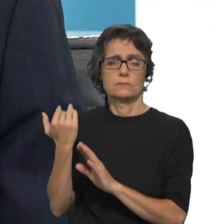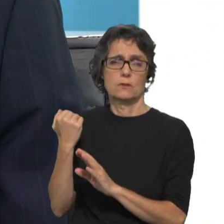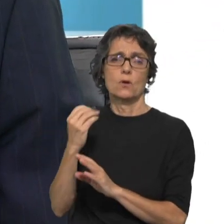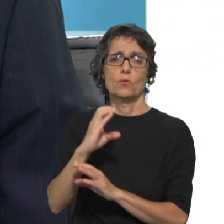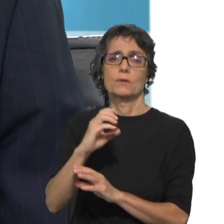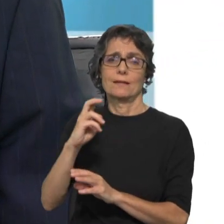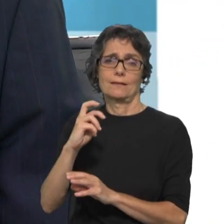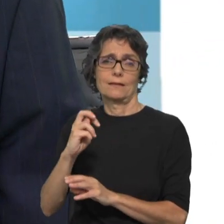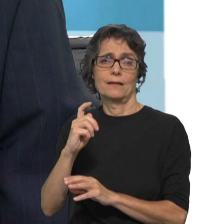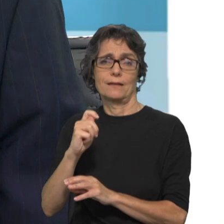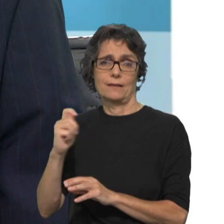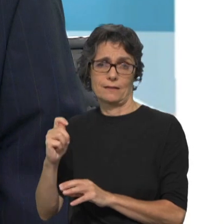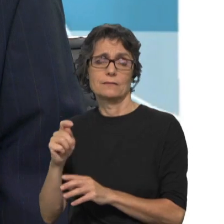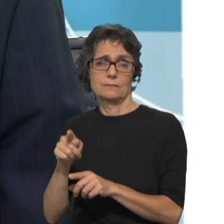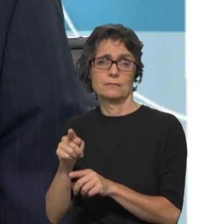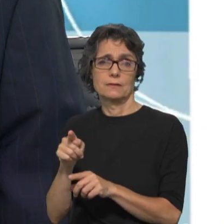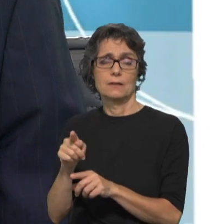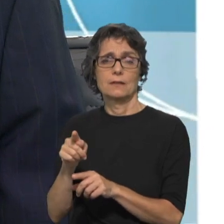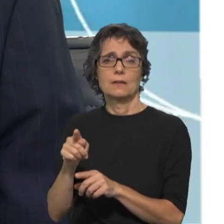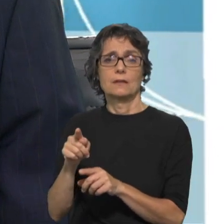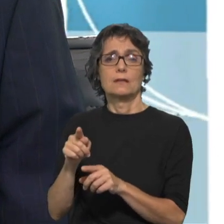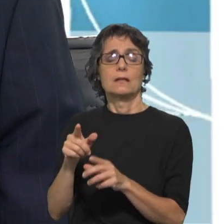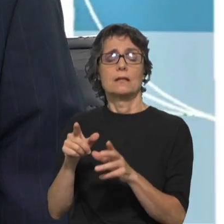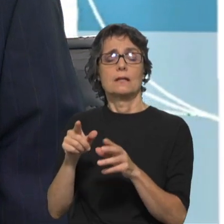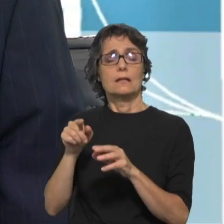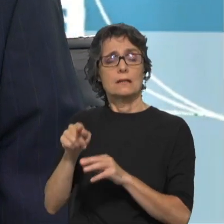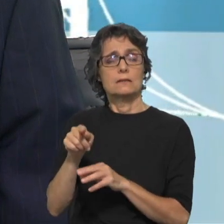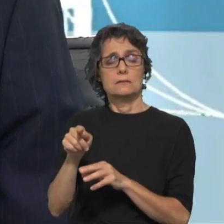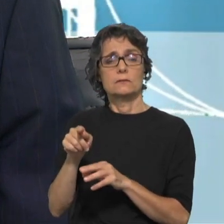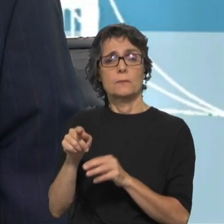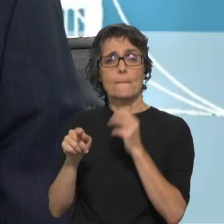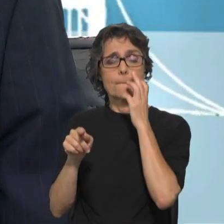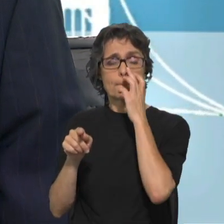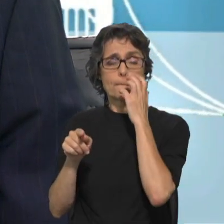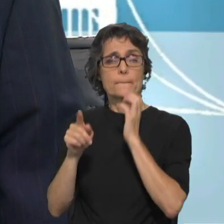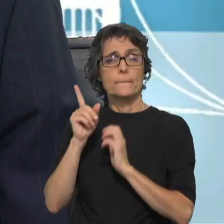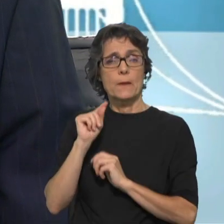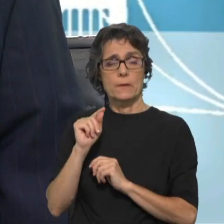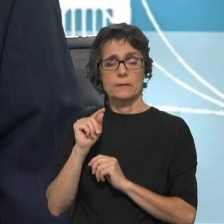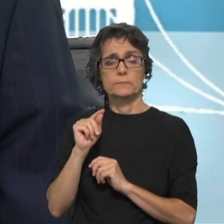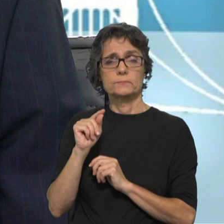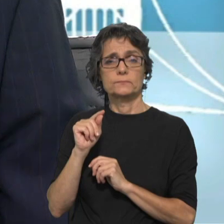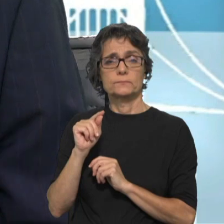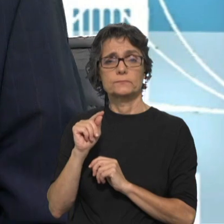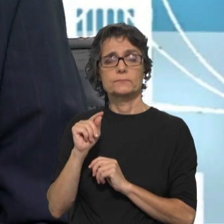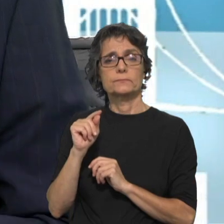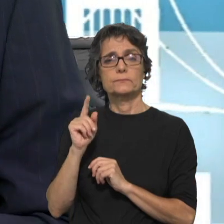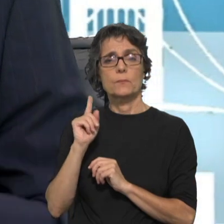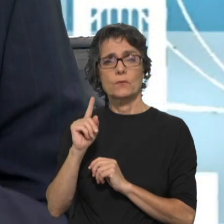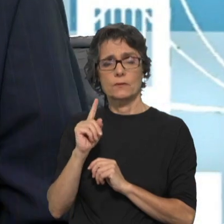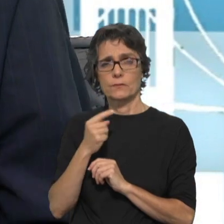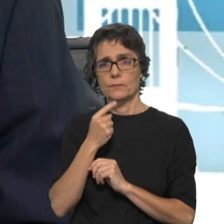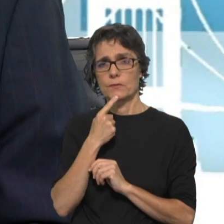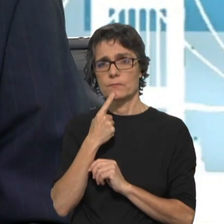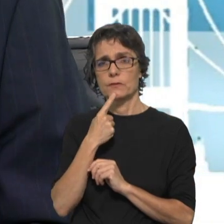ainda nestes dias estava a pensar que talvez mais relevante que isso, sob o ponto de vista até da aceitação na comunidade em